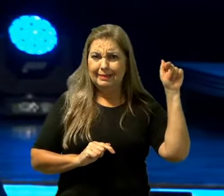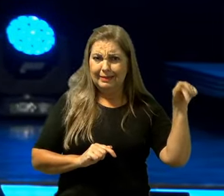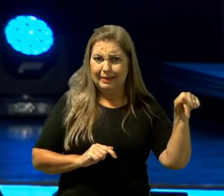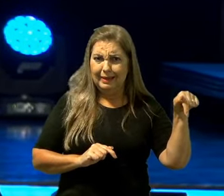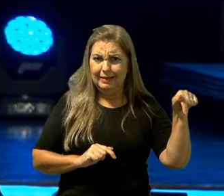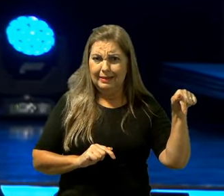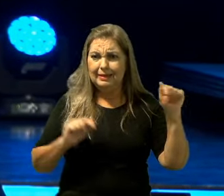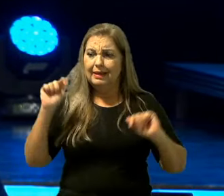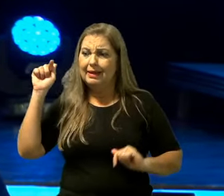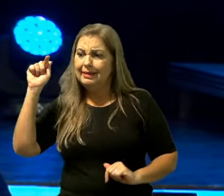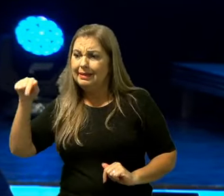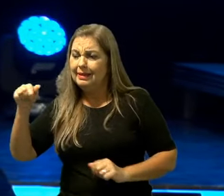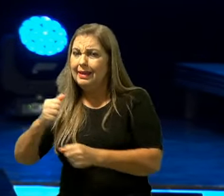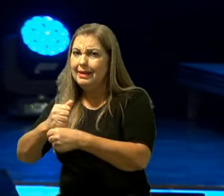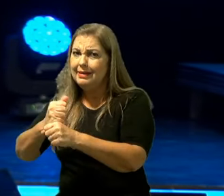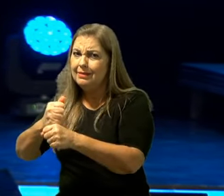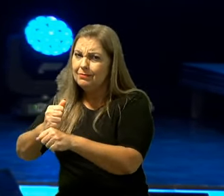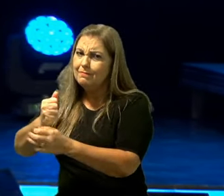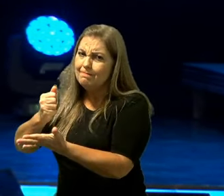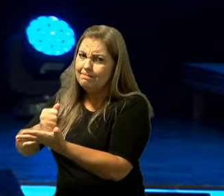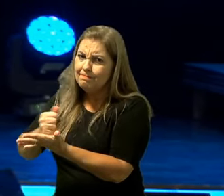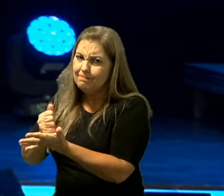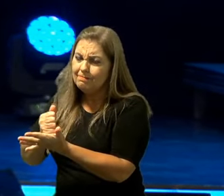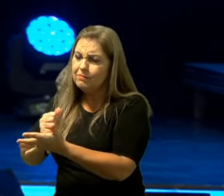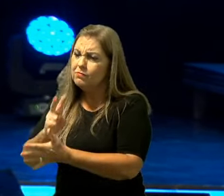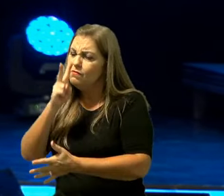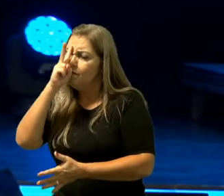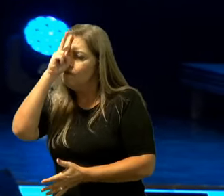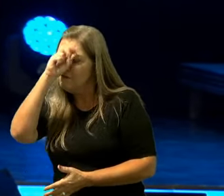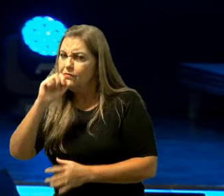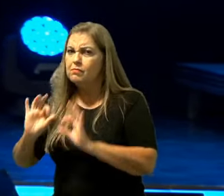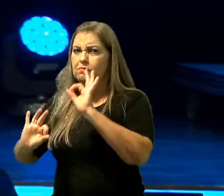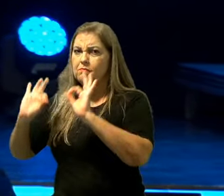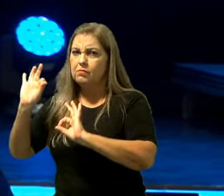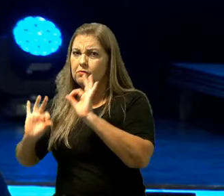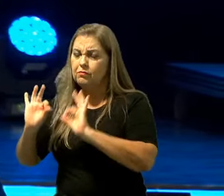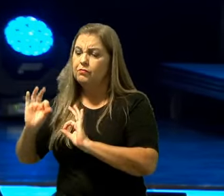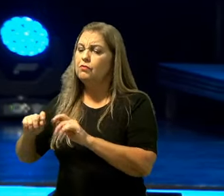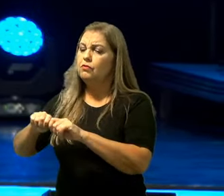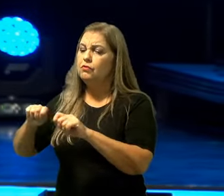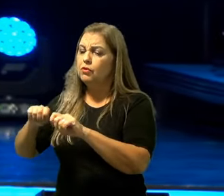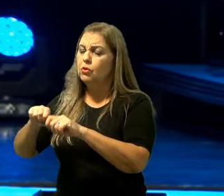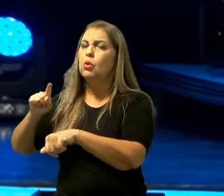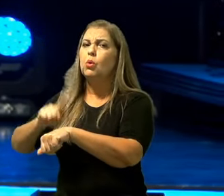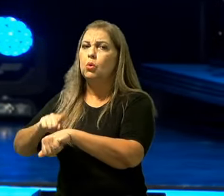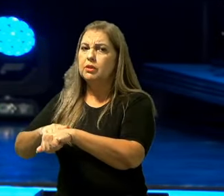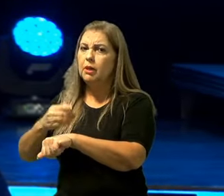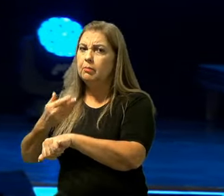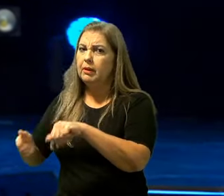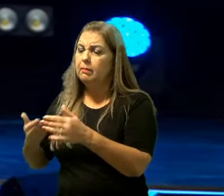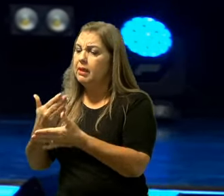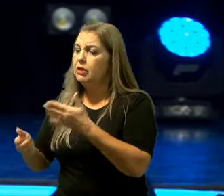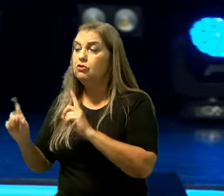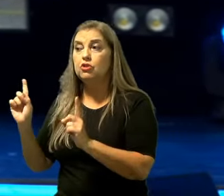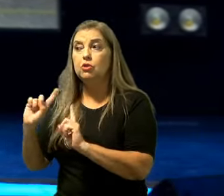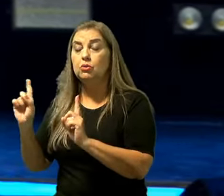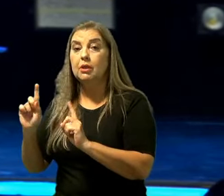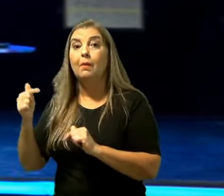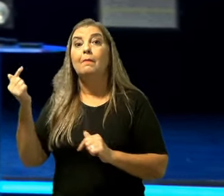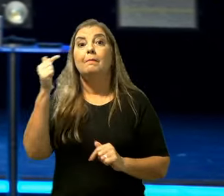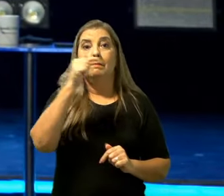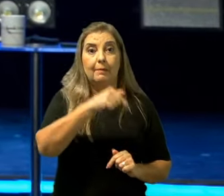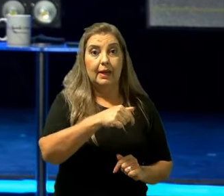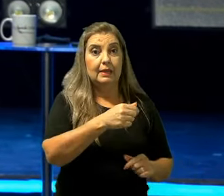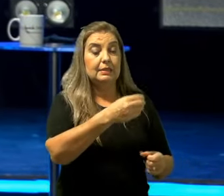sobre a rocha, a casa permaneceu, o projeto permaneceu, o tempo não foi perdido. Aquele que construiu sobre a